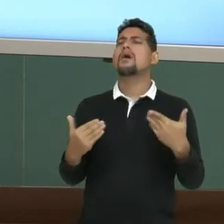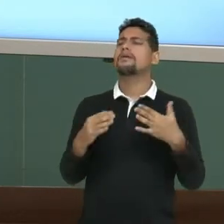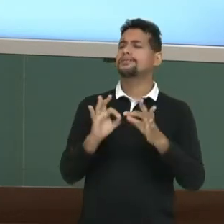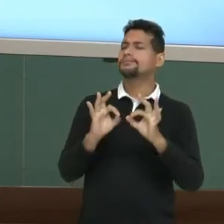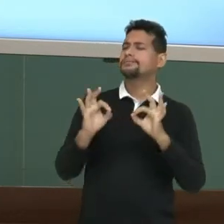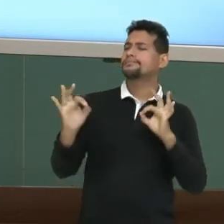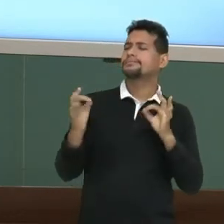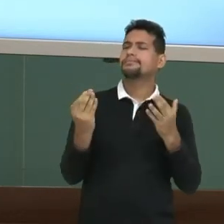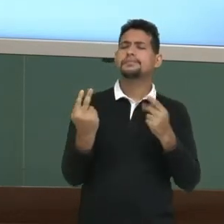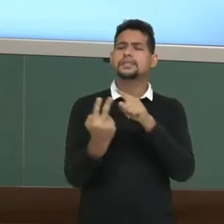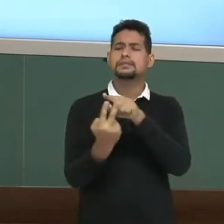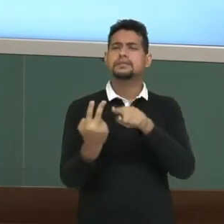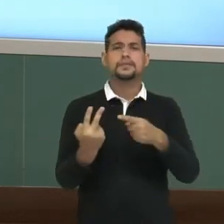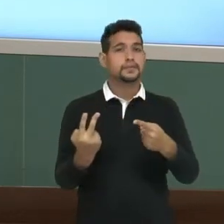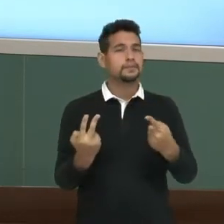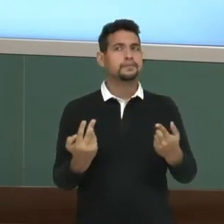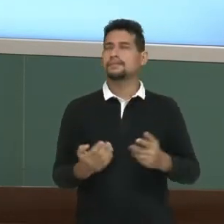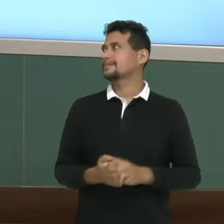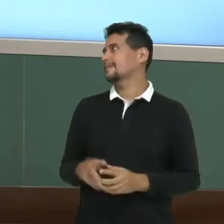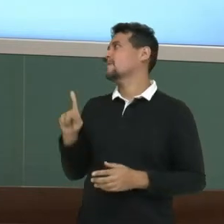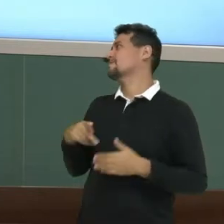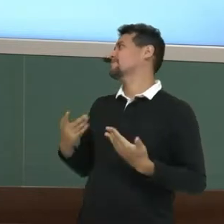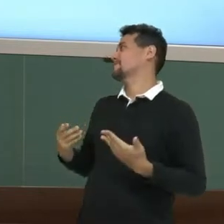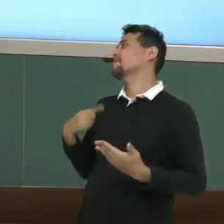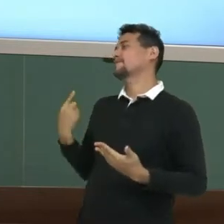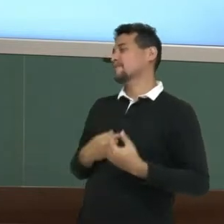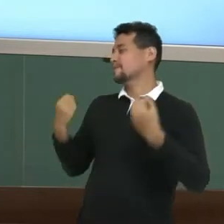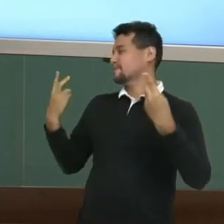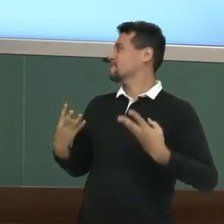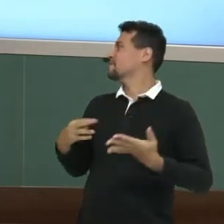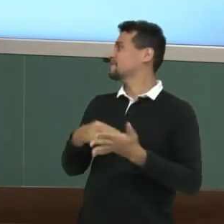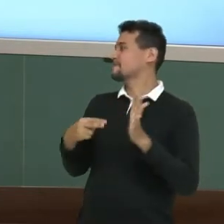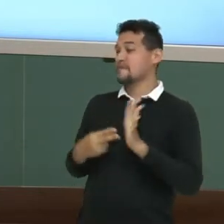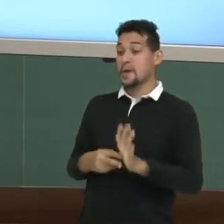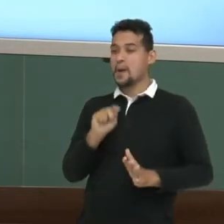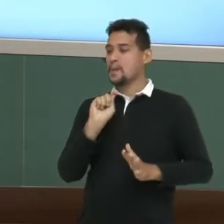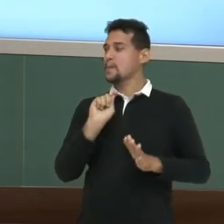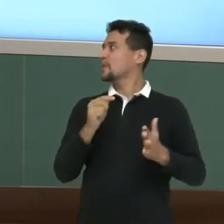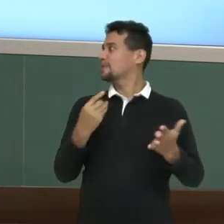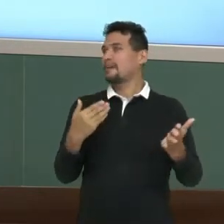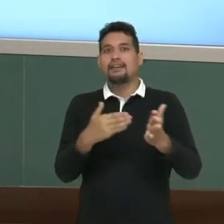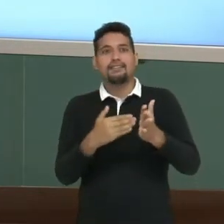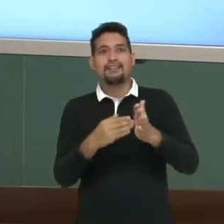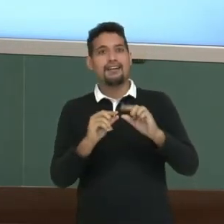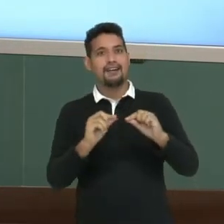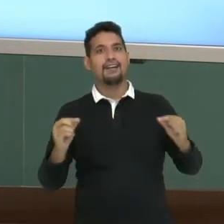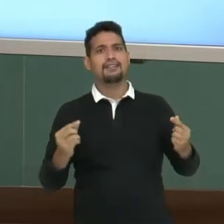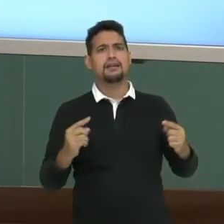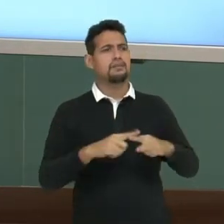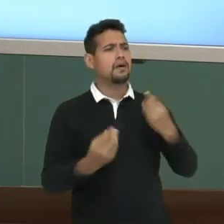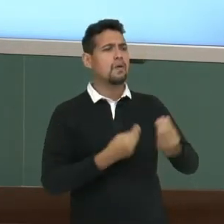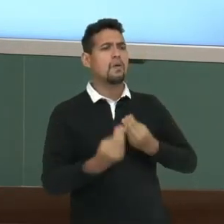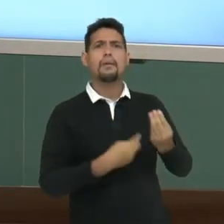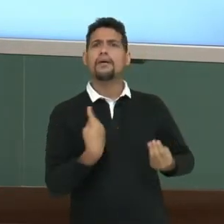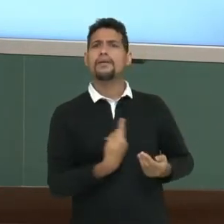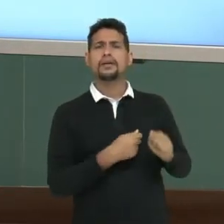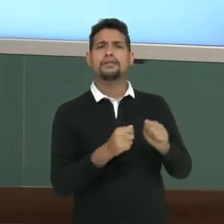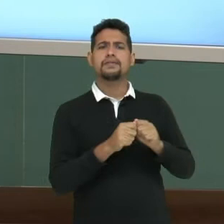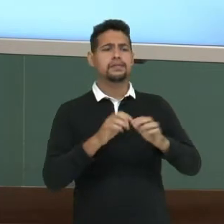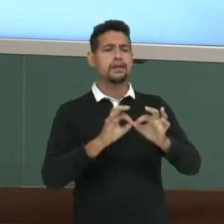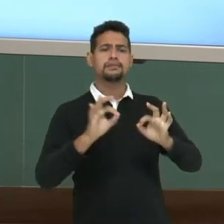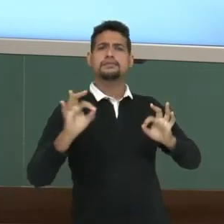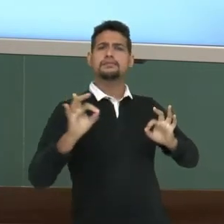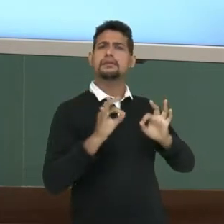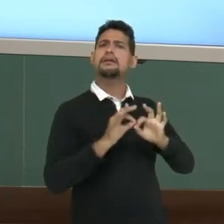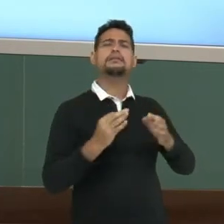essas duas retas? Ô, professor, a gente acabou de falar que é ponto até a reta. Como é que agora vamos fazer a distância entre